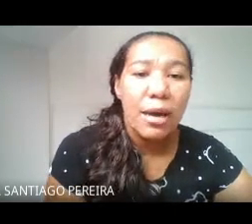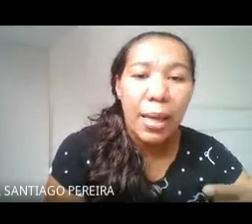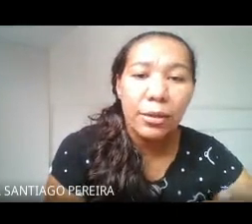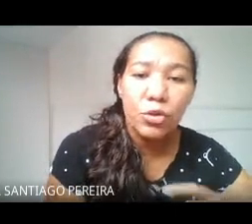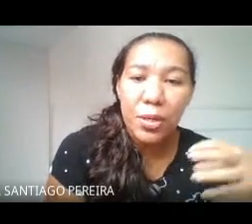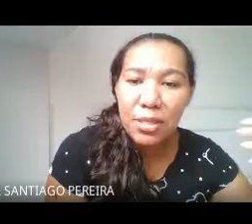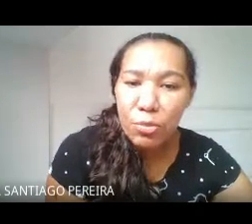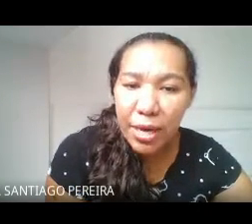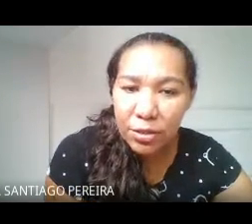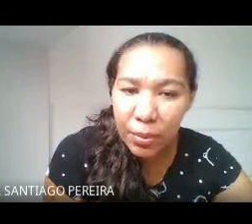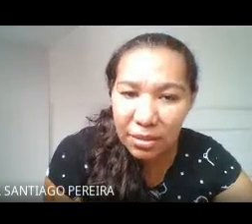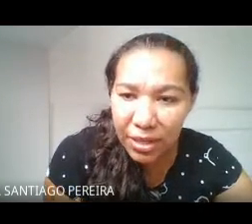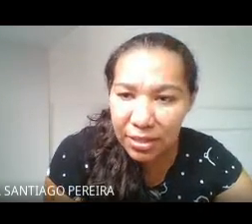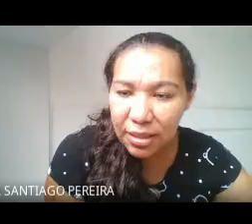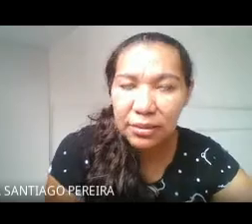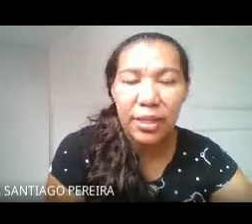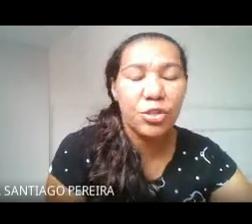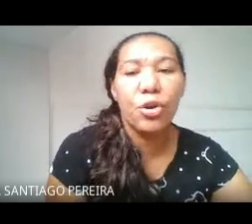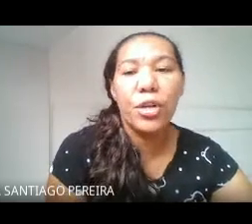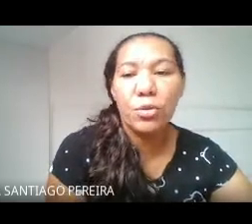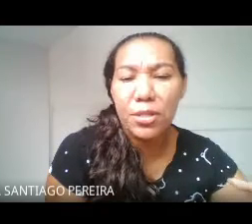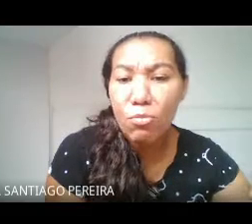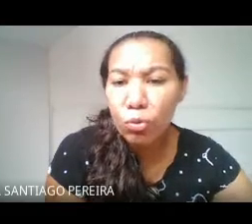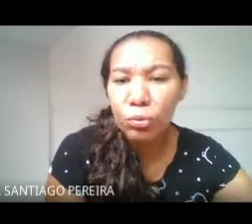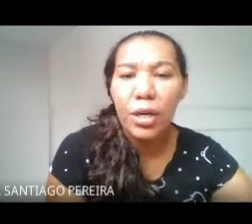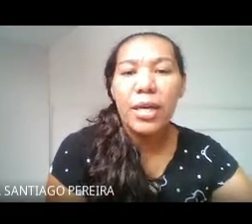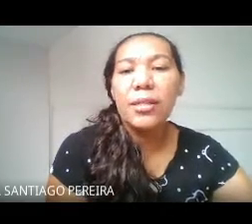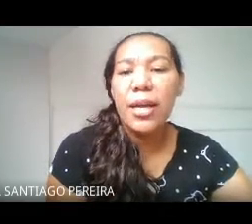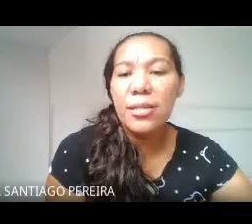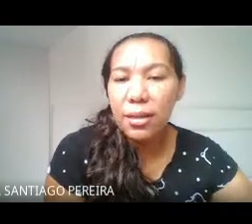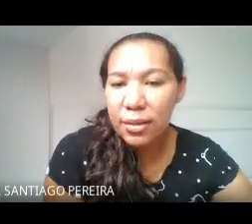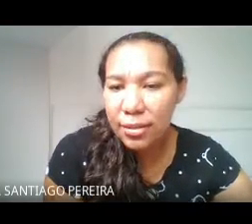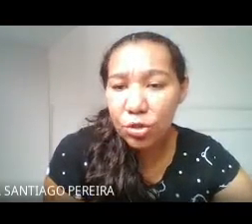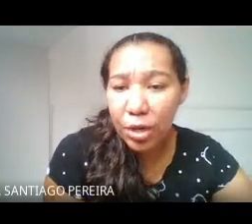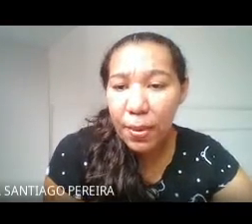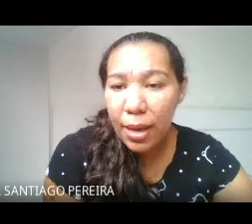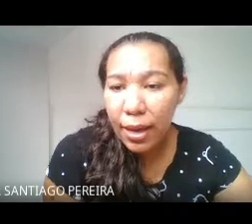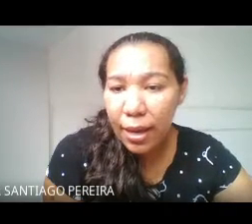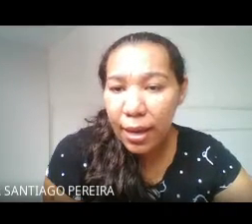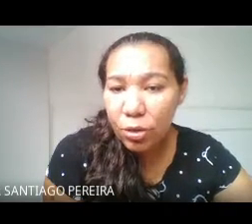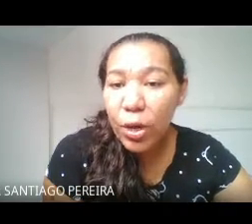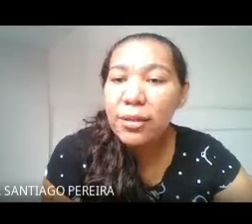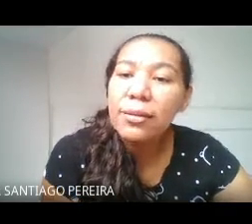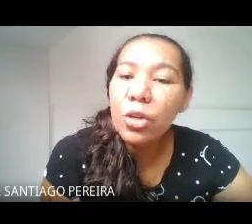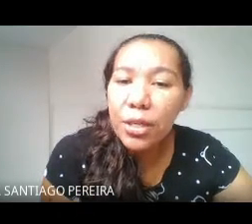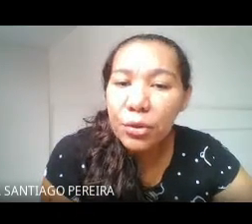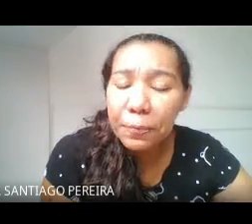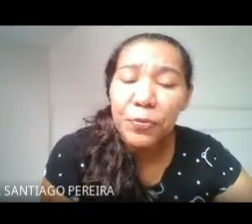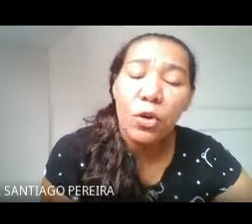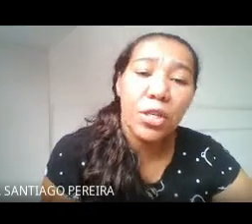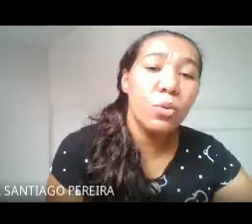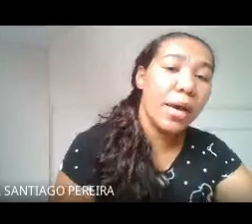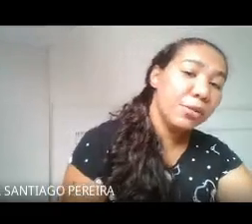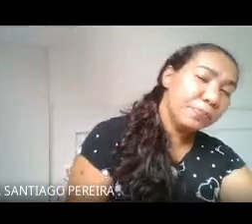livro falando sobre sobre essa fascinante, né, história, sobre esse mundo interessante dessa história, sobre o retrato de Dorian